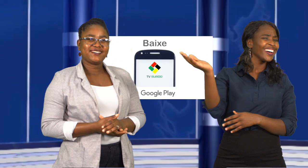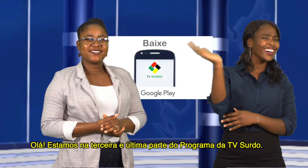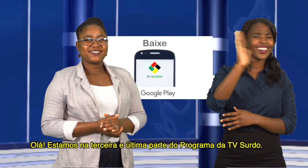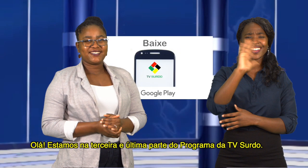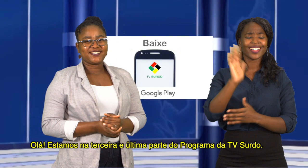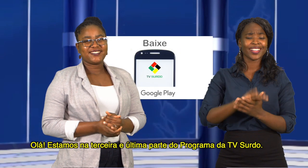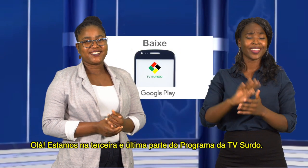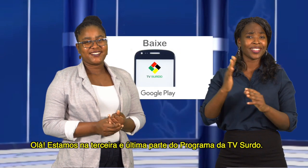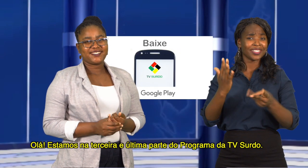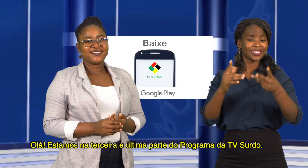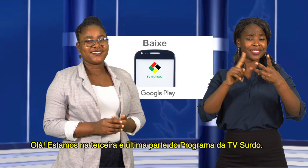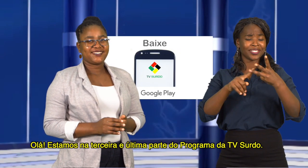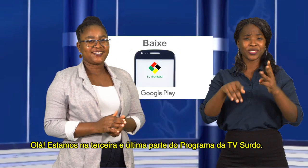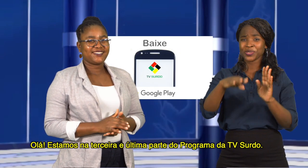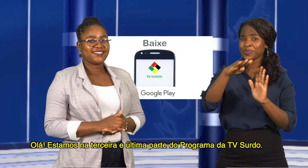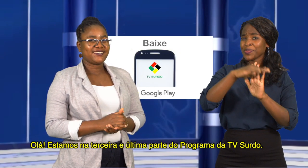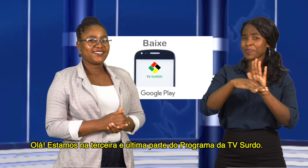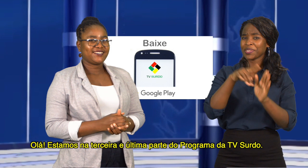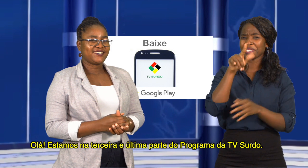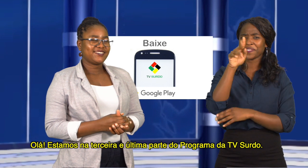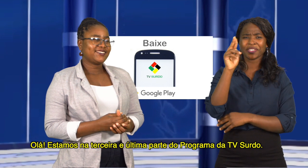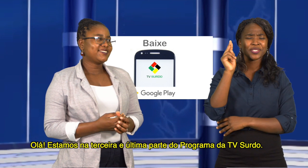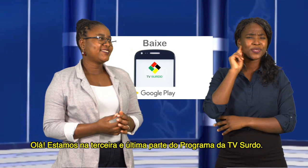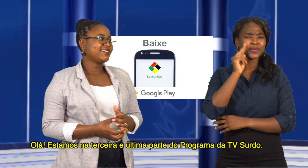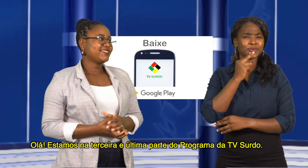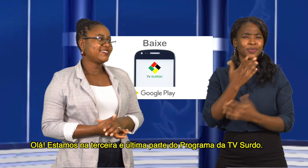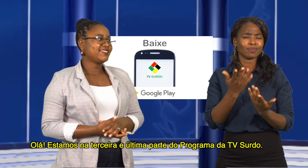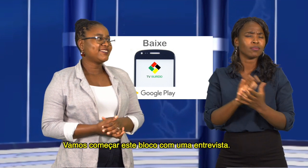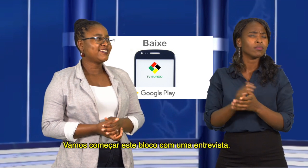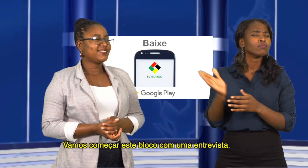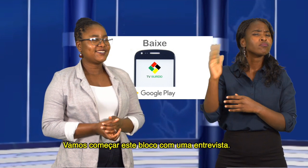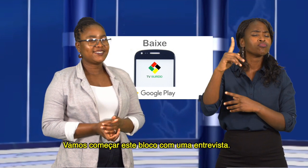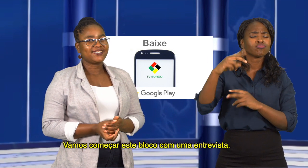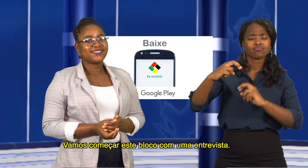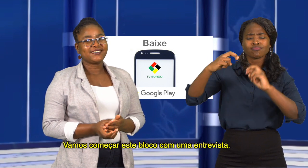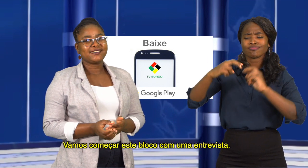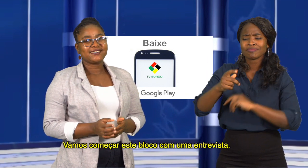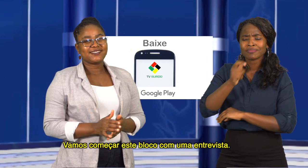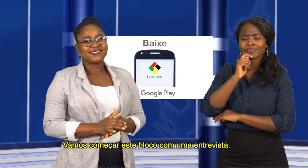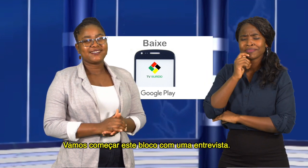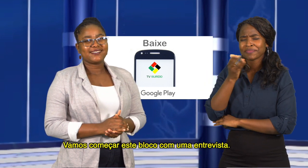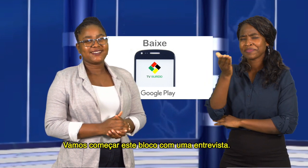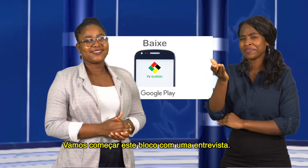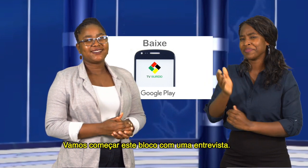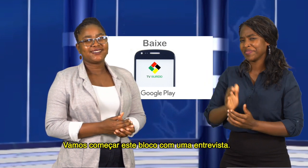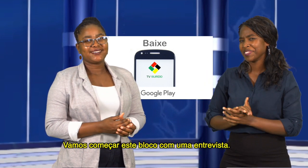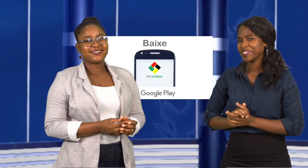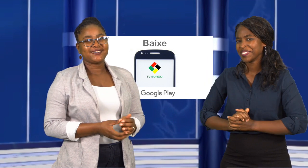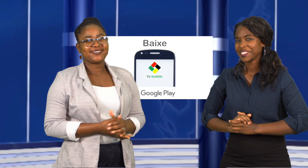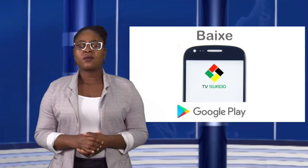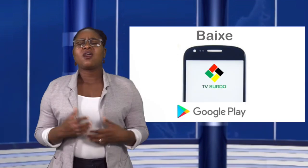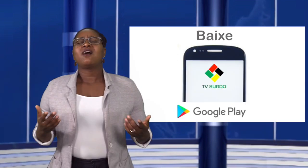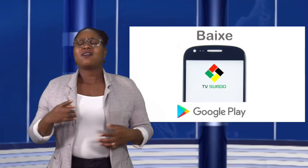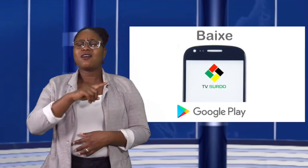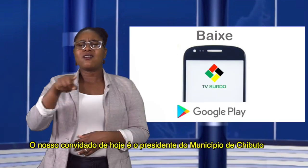Olá, estamos na terceira e última parte do programa da TV Surdo. Vamos começar este bloco com uma